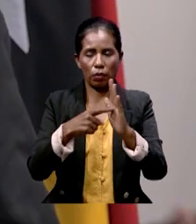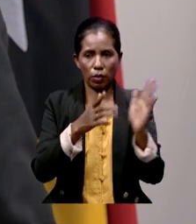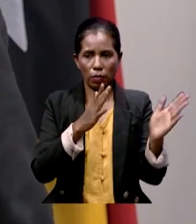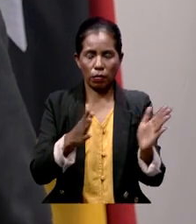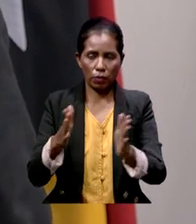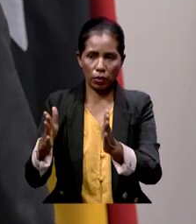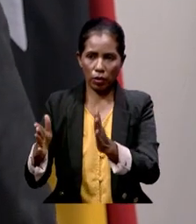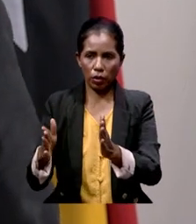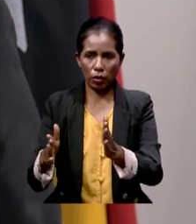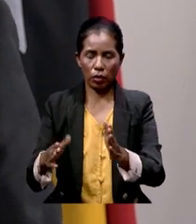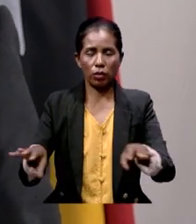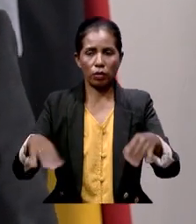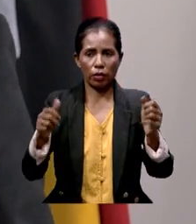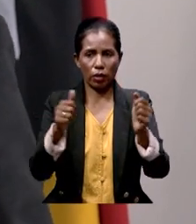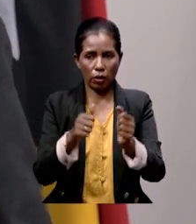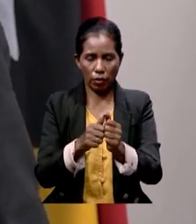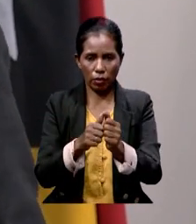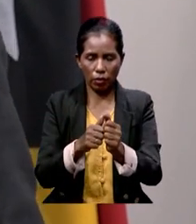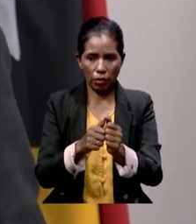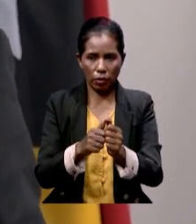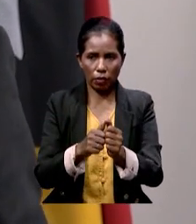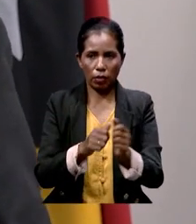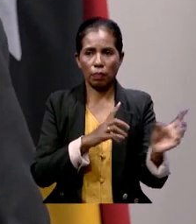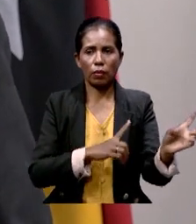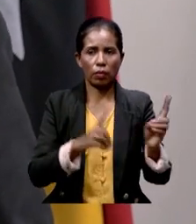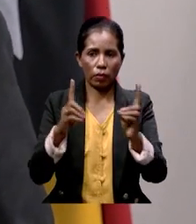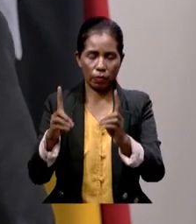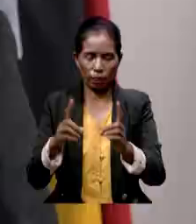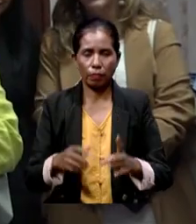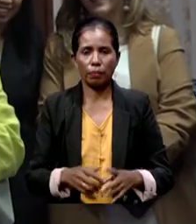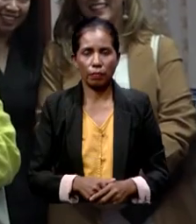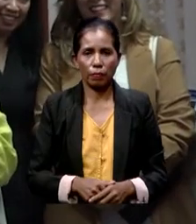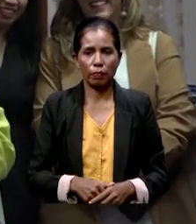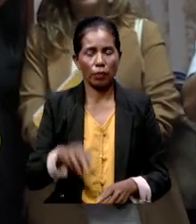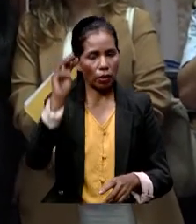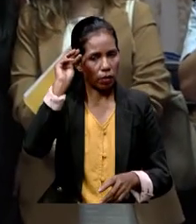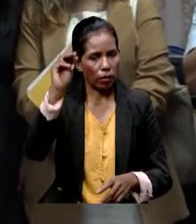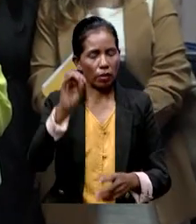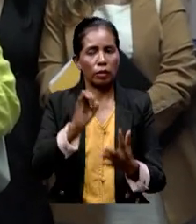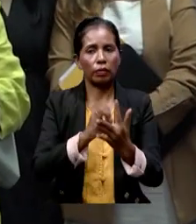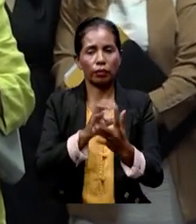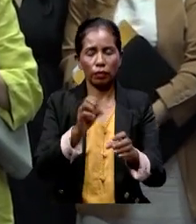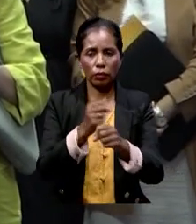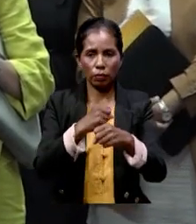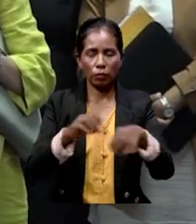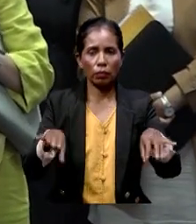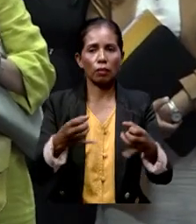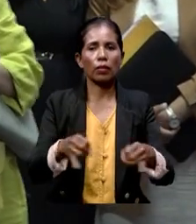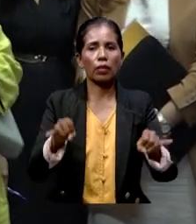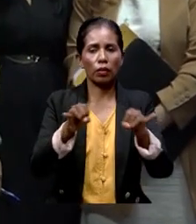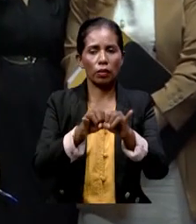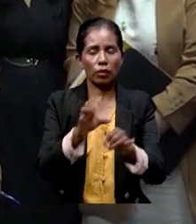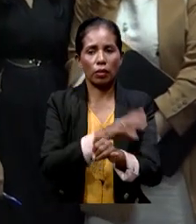de cooperação, né, para implementação de cooperação. Né. Antes, né, Ministério Interior ralou na cooperação com o Instituto Camões, onde